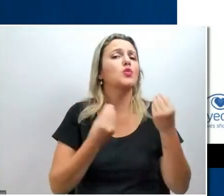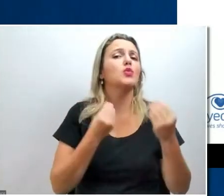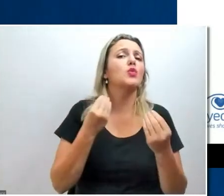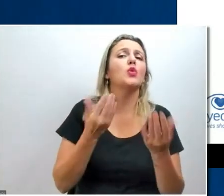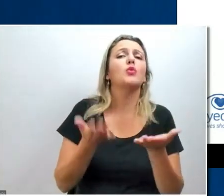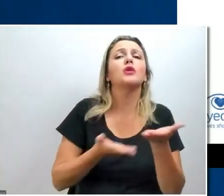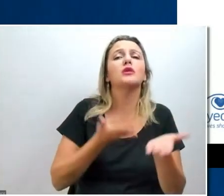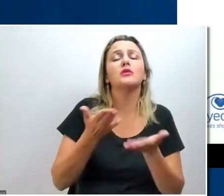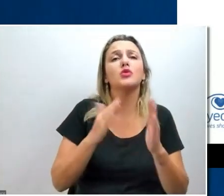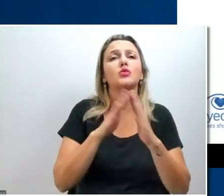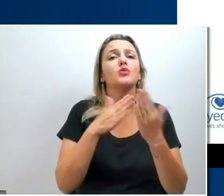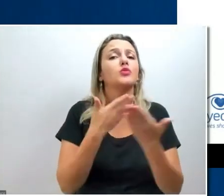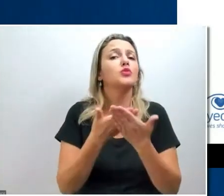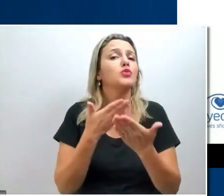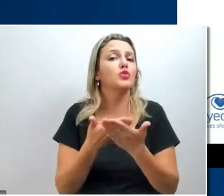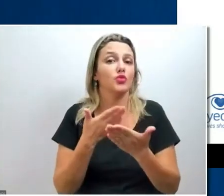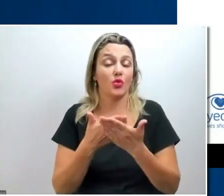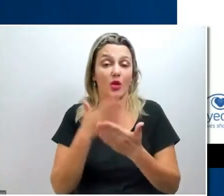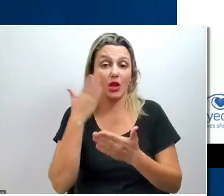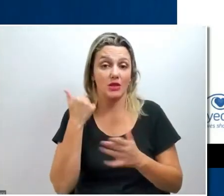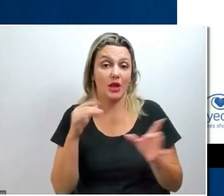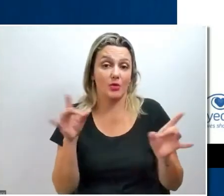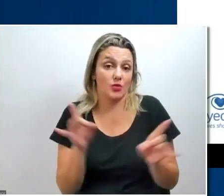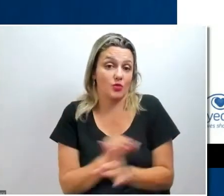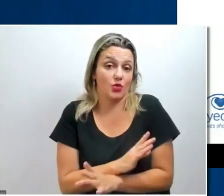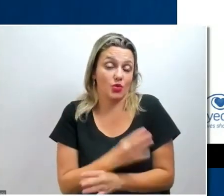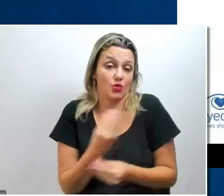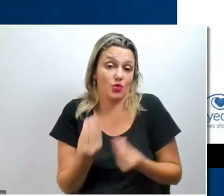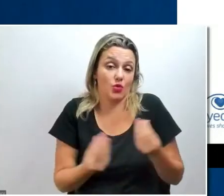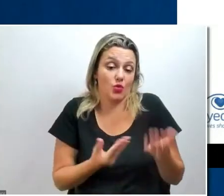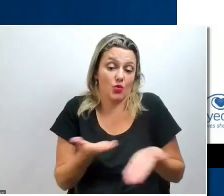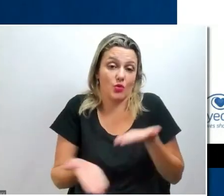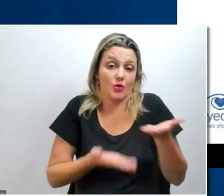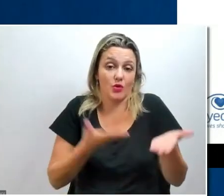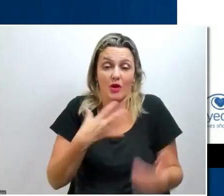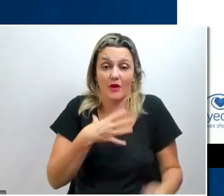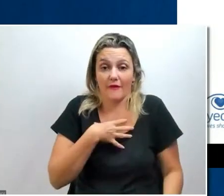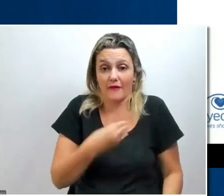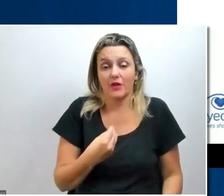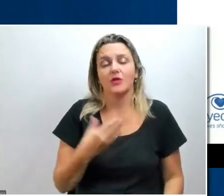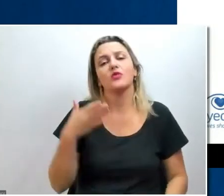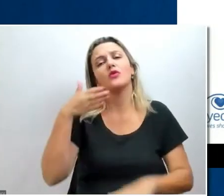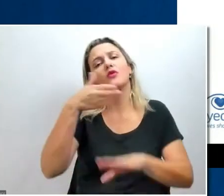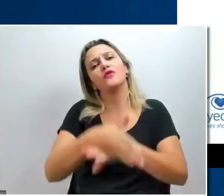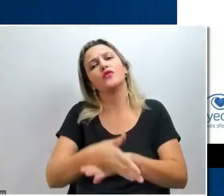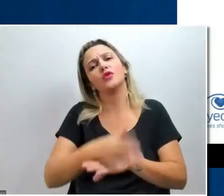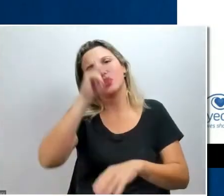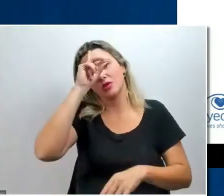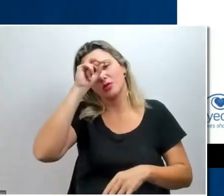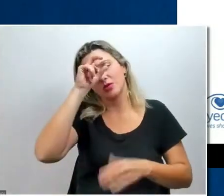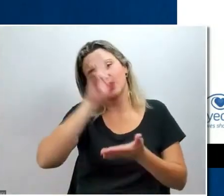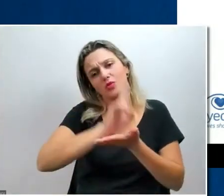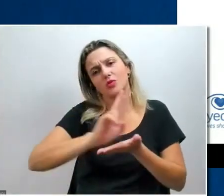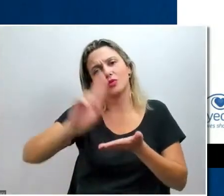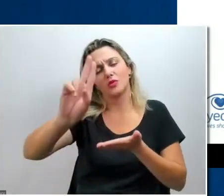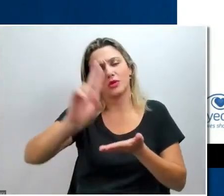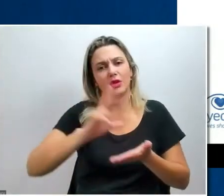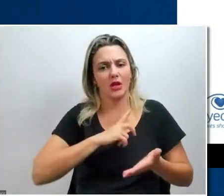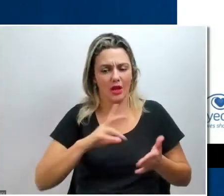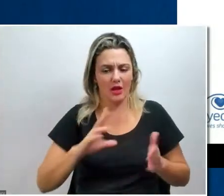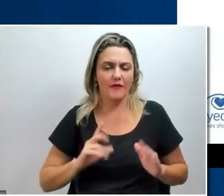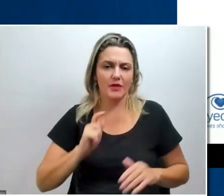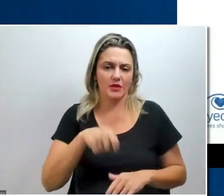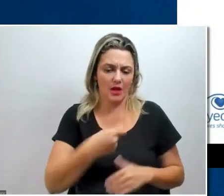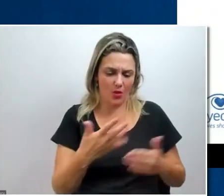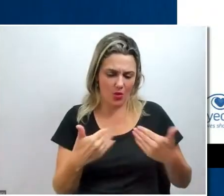escolas preparadas para lidar com meu filho, minha filha. Eu fui até o hospital da universidade e ele foi diagnosticado com autismo. Minha próxima consulta será daqui